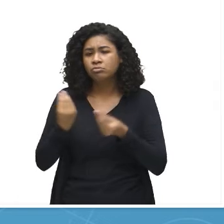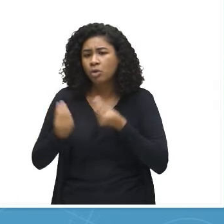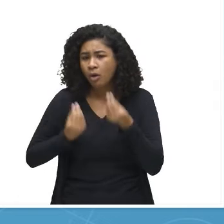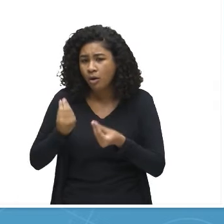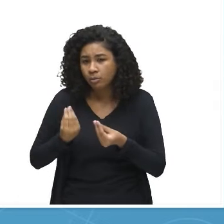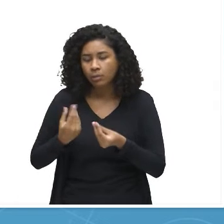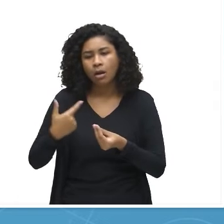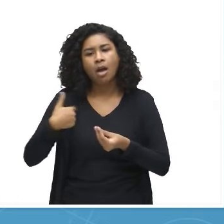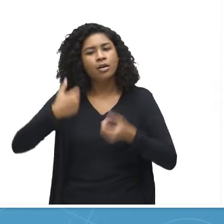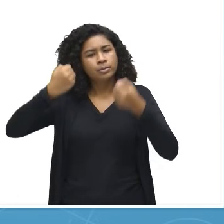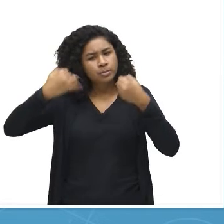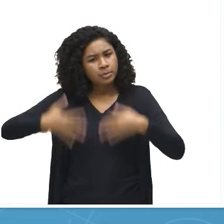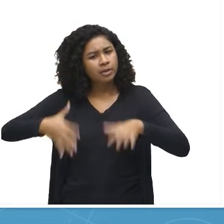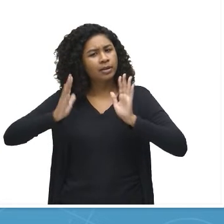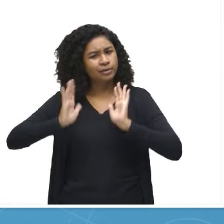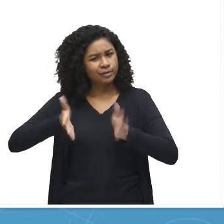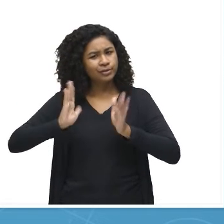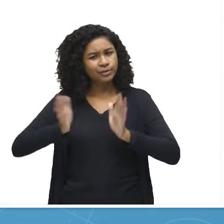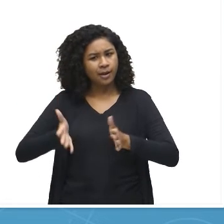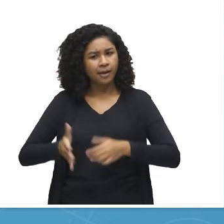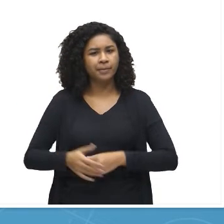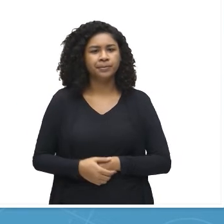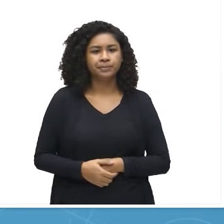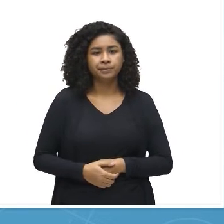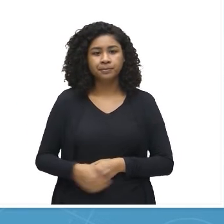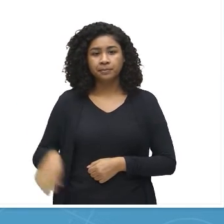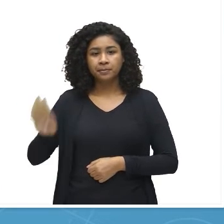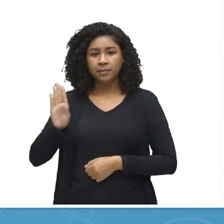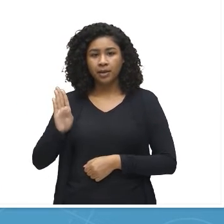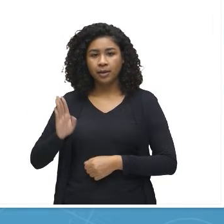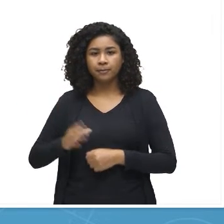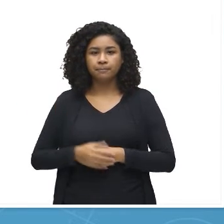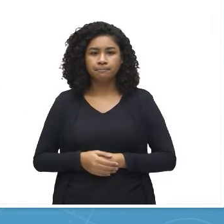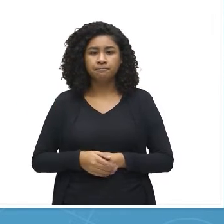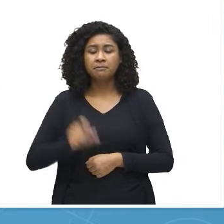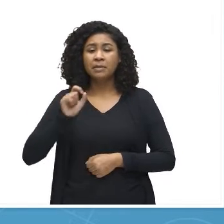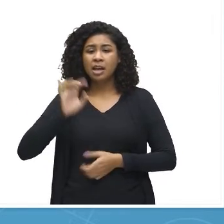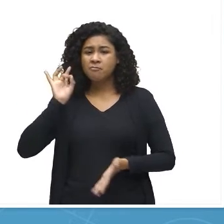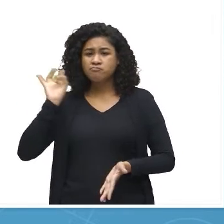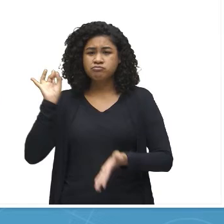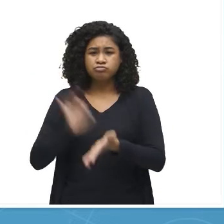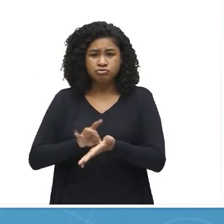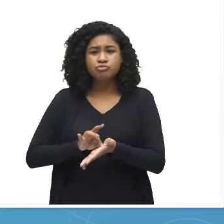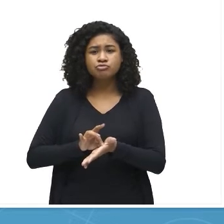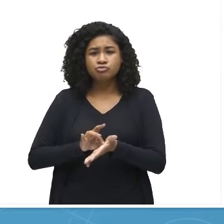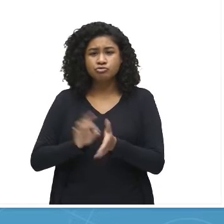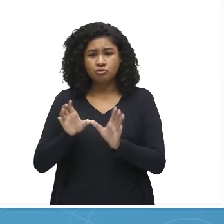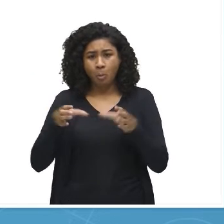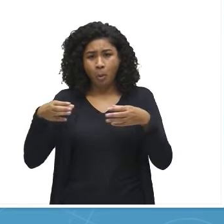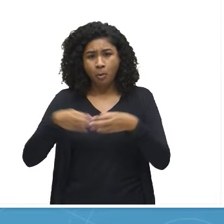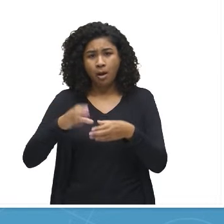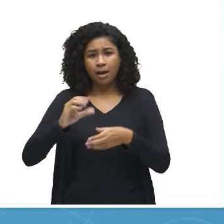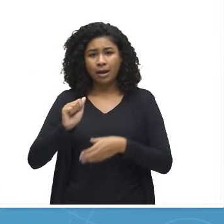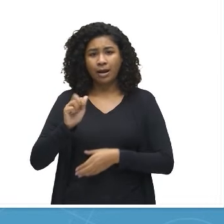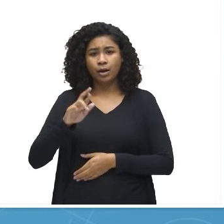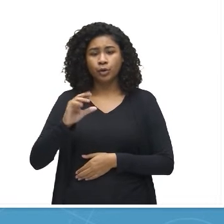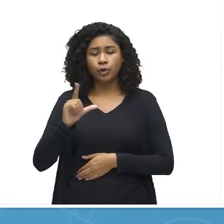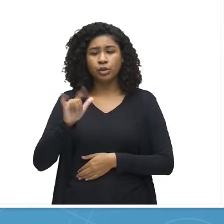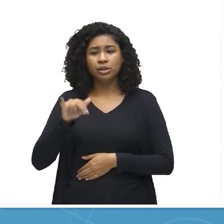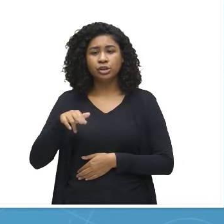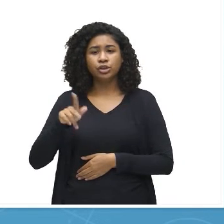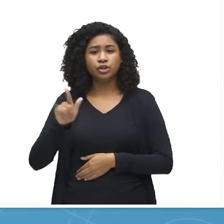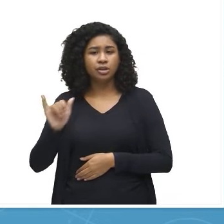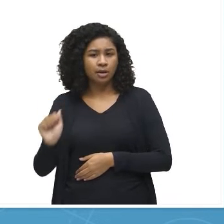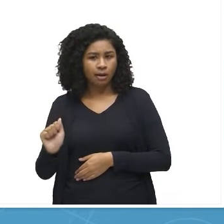Falei bastante aqui. Letra B, quem consolidou a dinastia carolíngia? Quem será? Duas palavras,